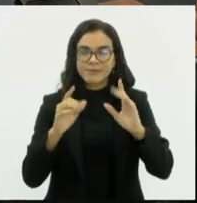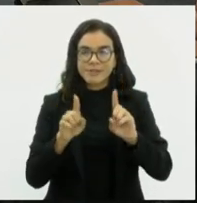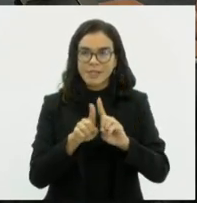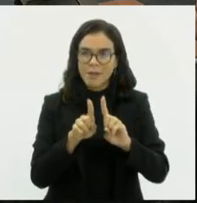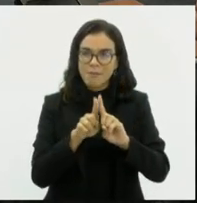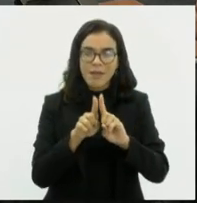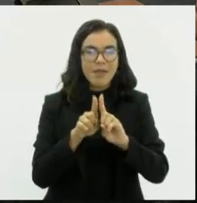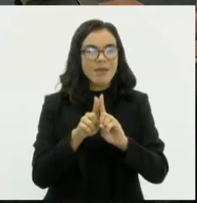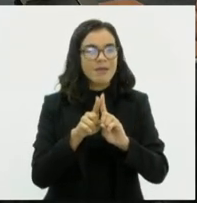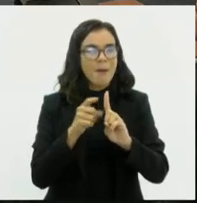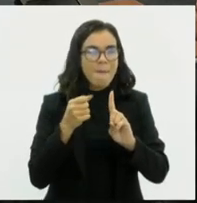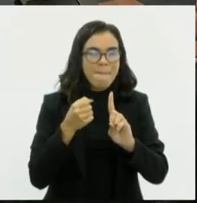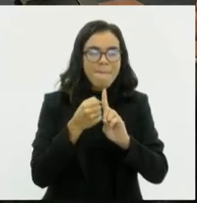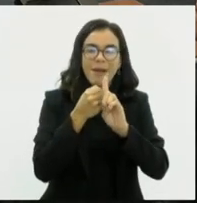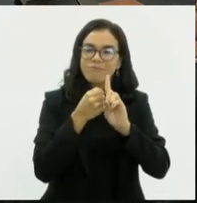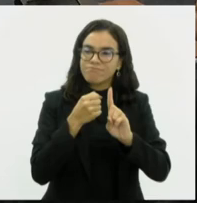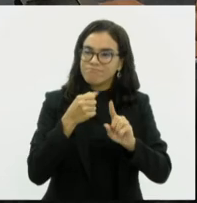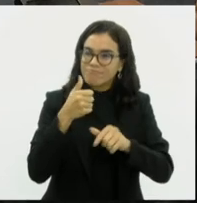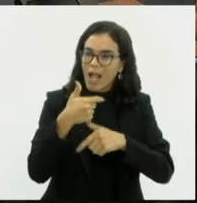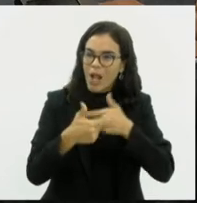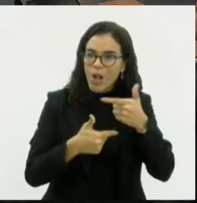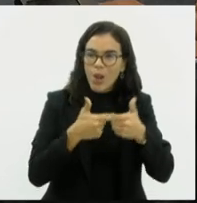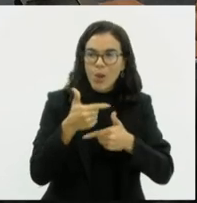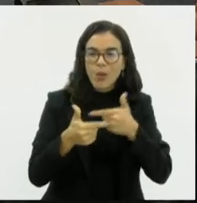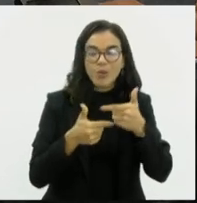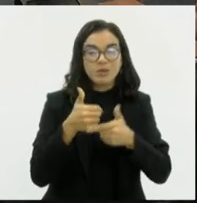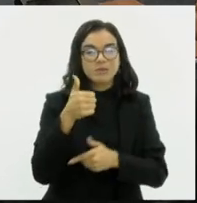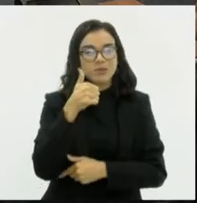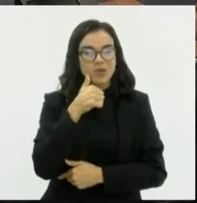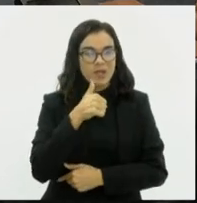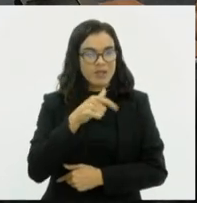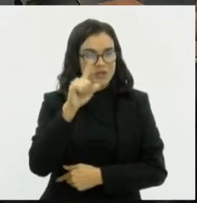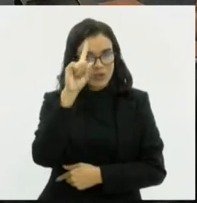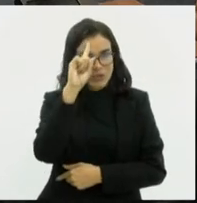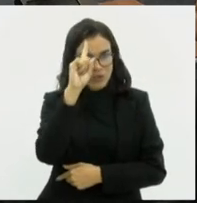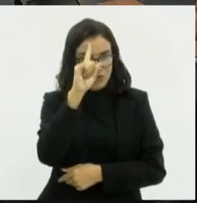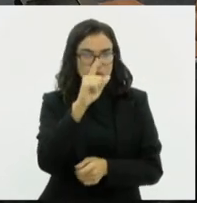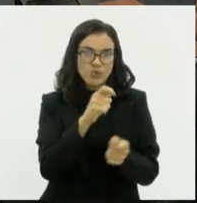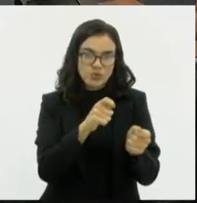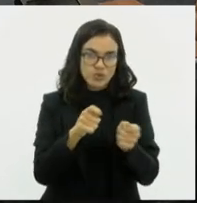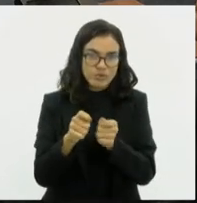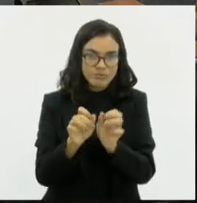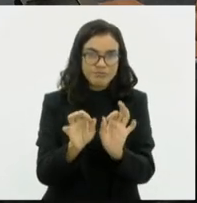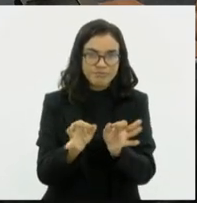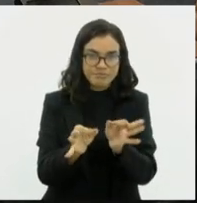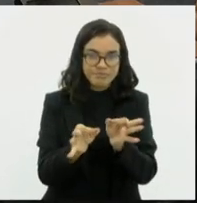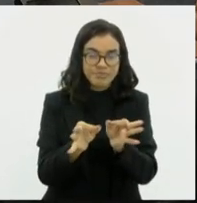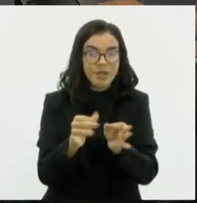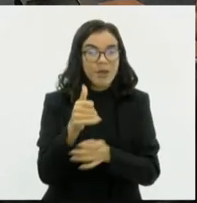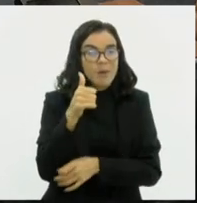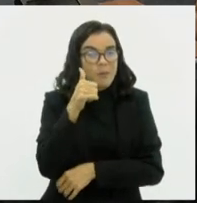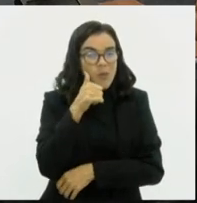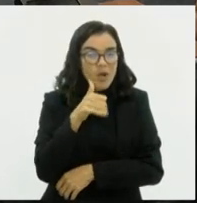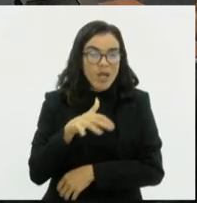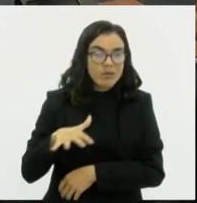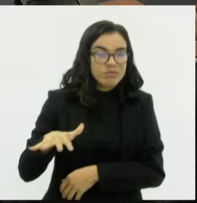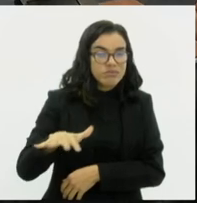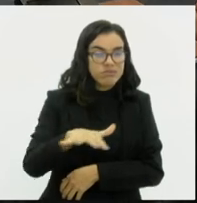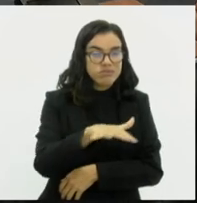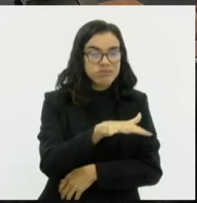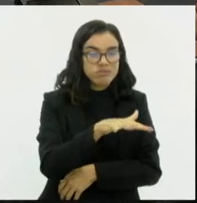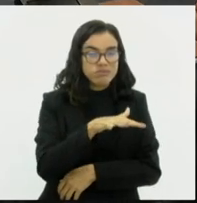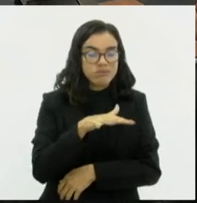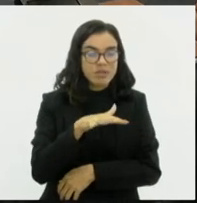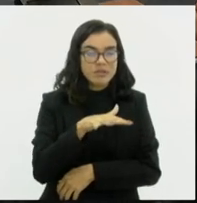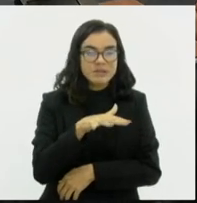o trabalho de todas as mulheres, embora a gente sabe que o dia das mulheres são todos os dias, né? As mulheres, de uma maneira geral,